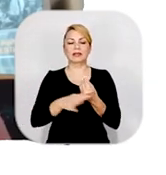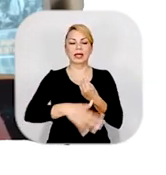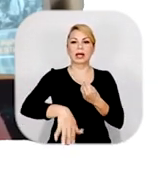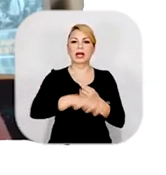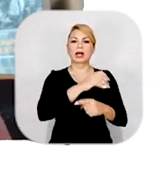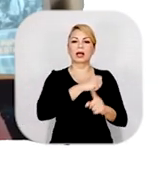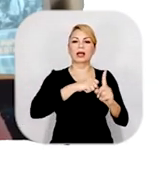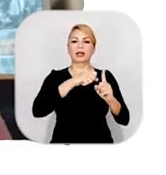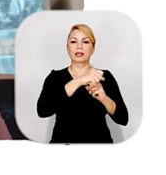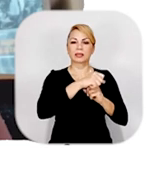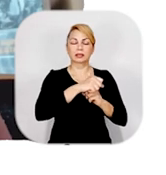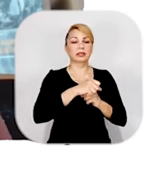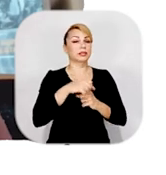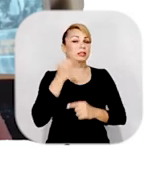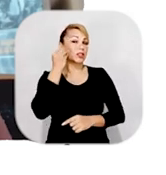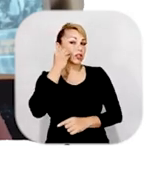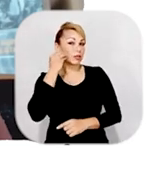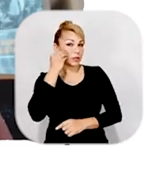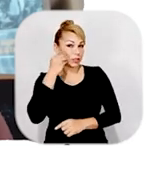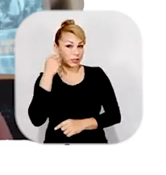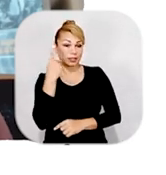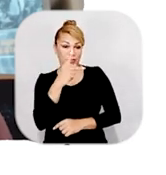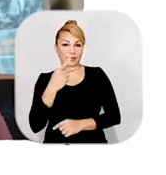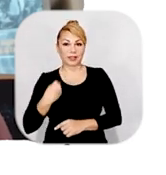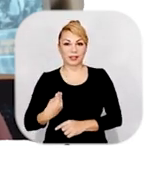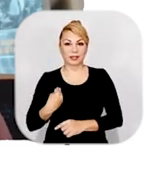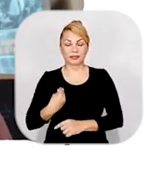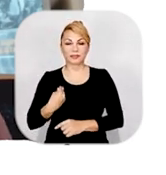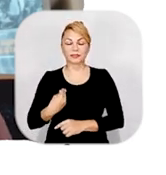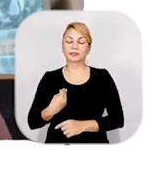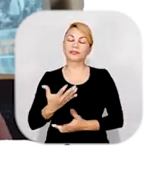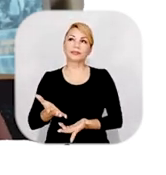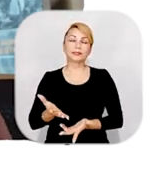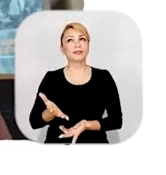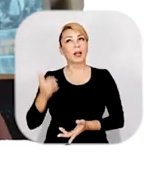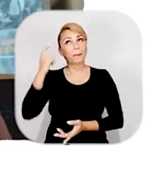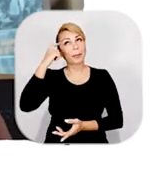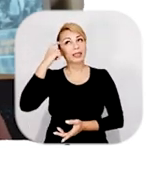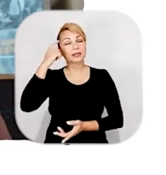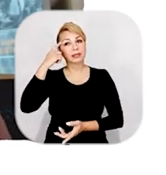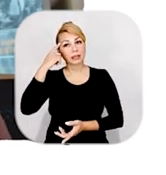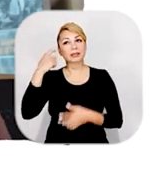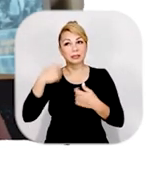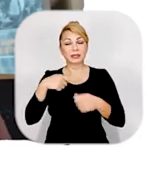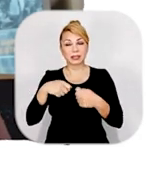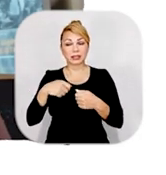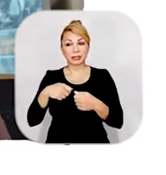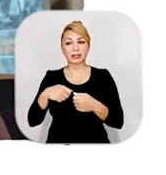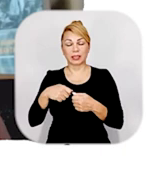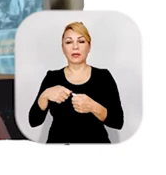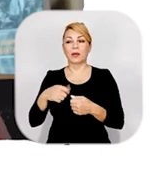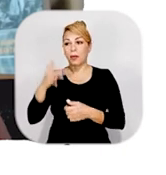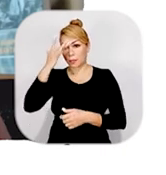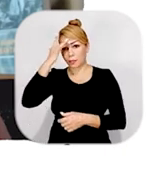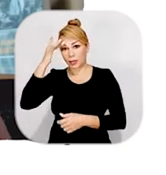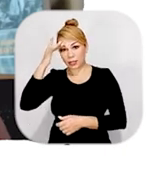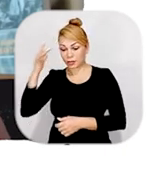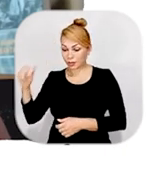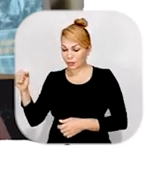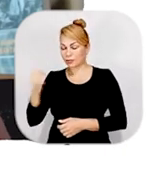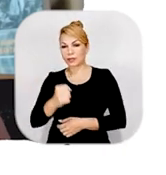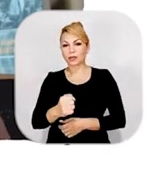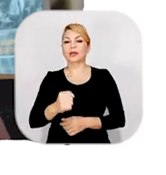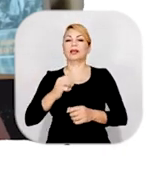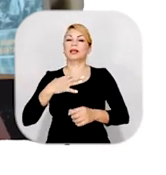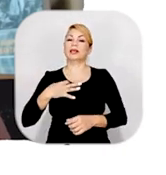e pela experiência de vida dela, eu achei que precisava de alguém que tivesse disponibilidade